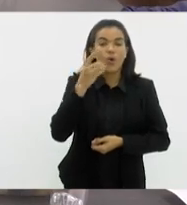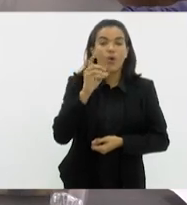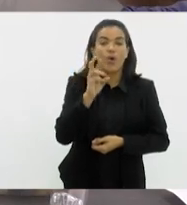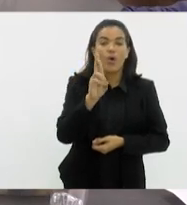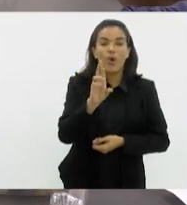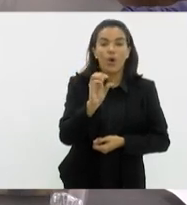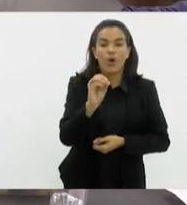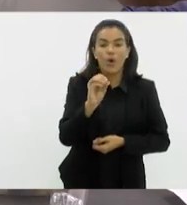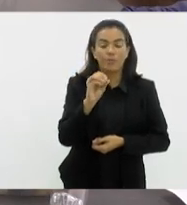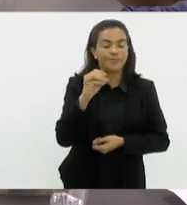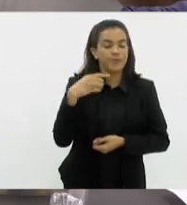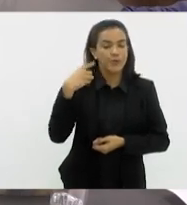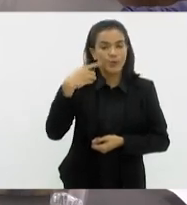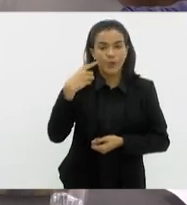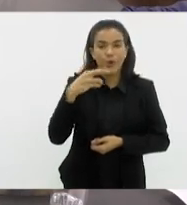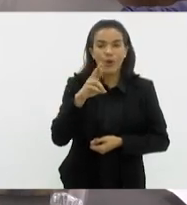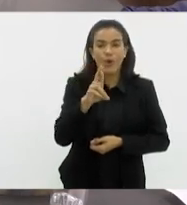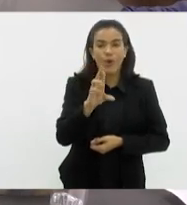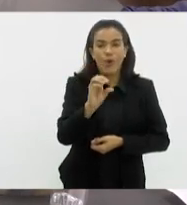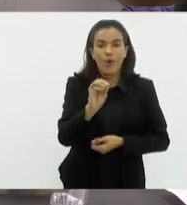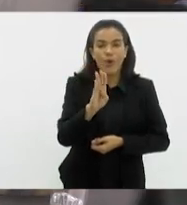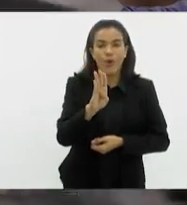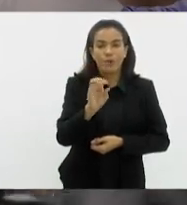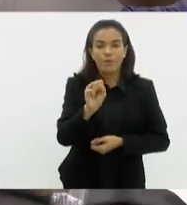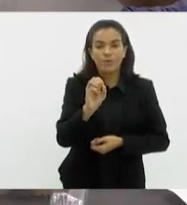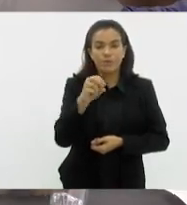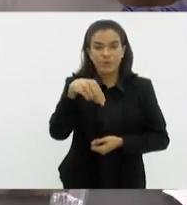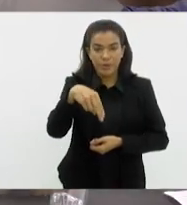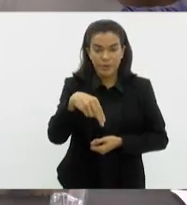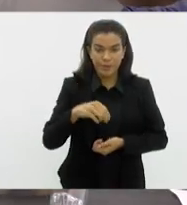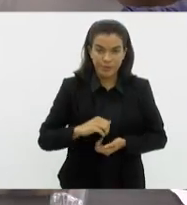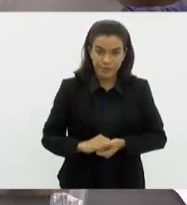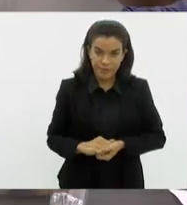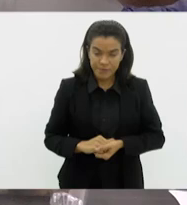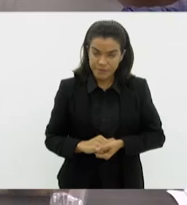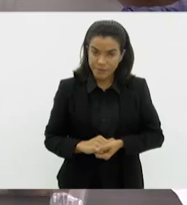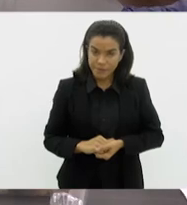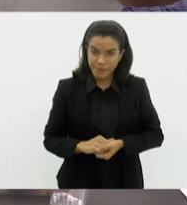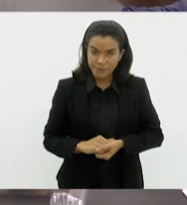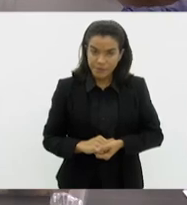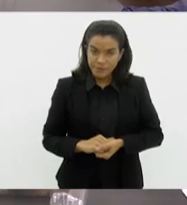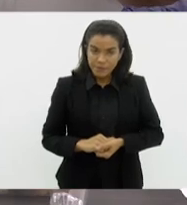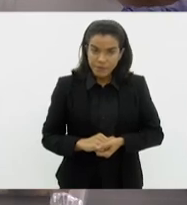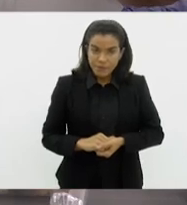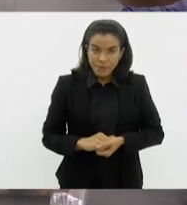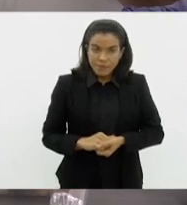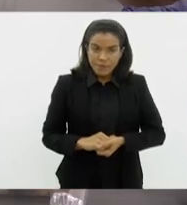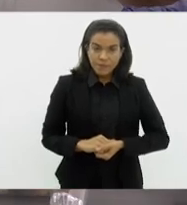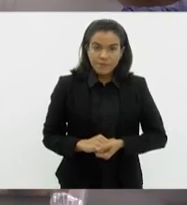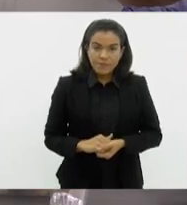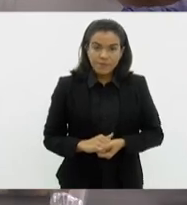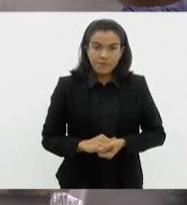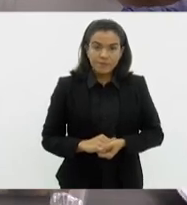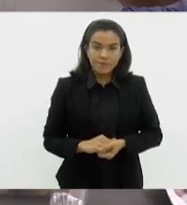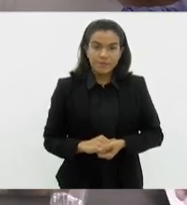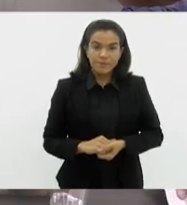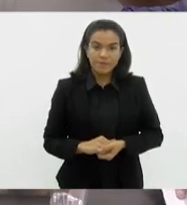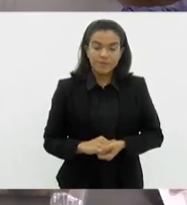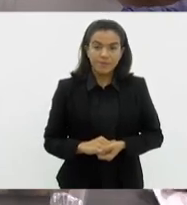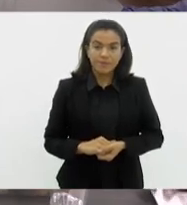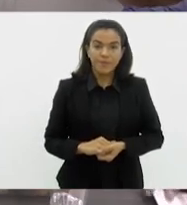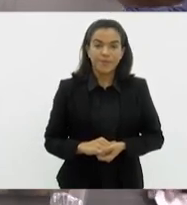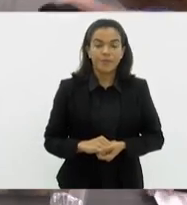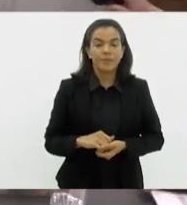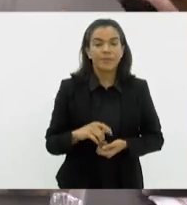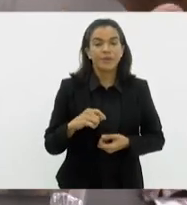do plenário como um todo, na edição da formulação das pautas, mas tem dado um toque